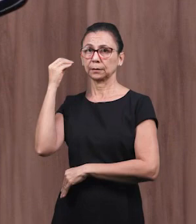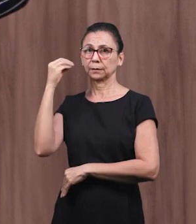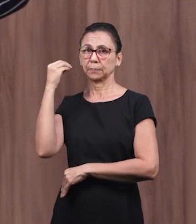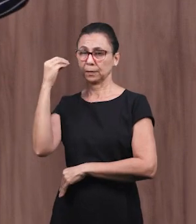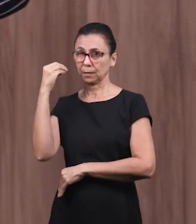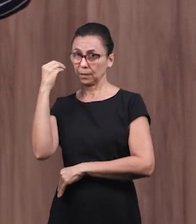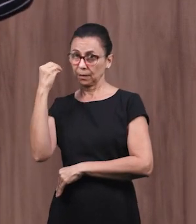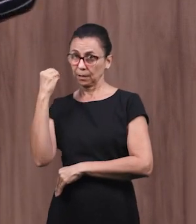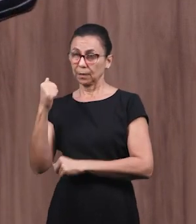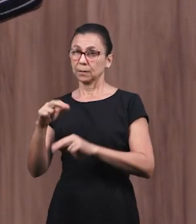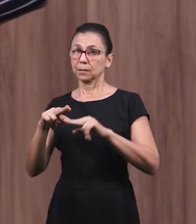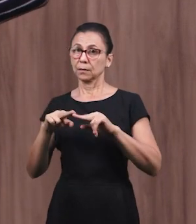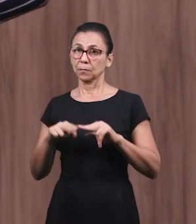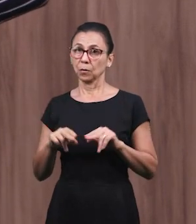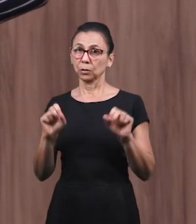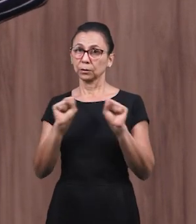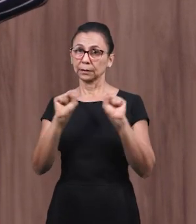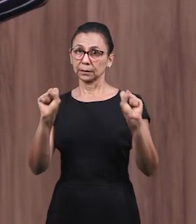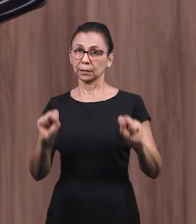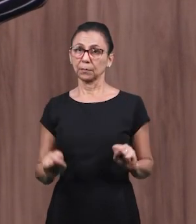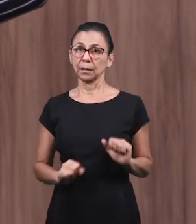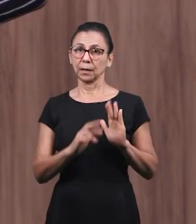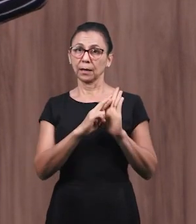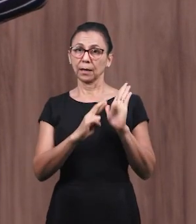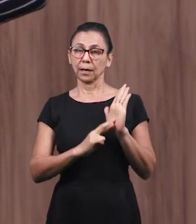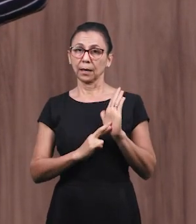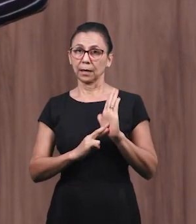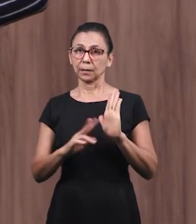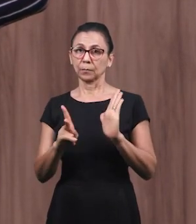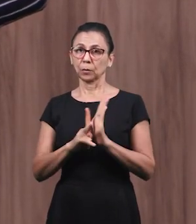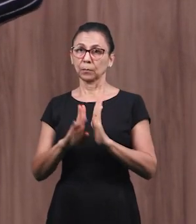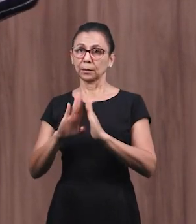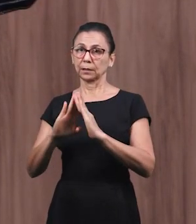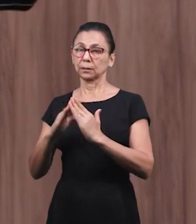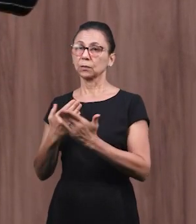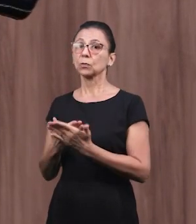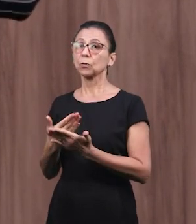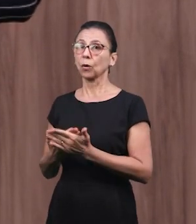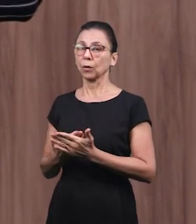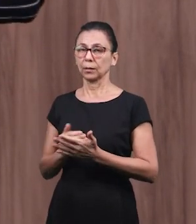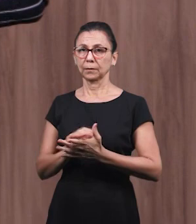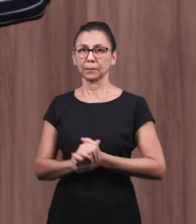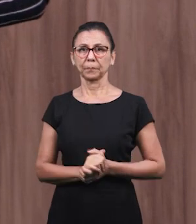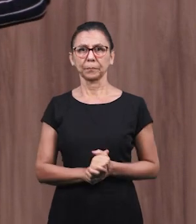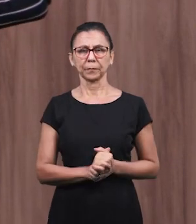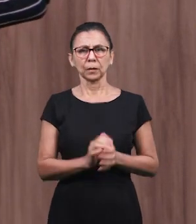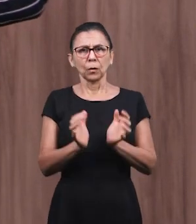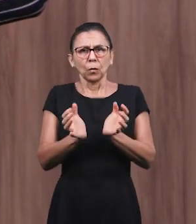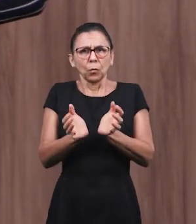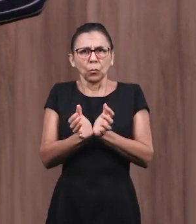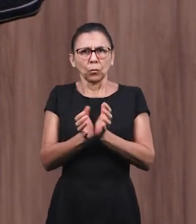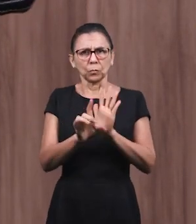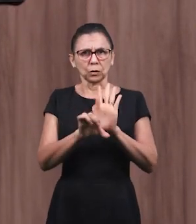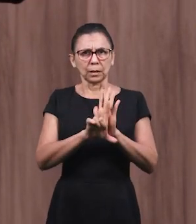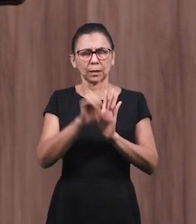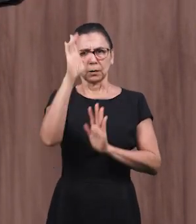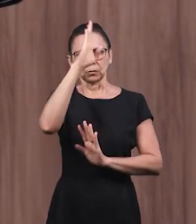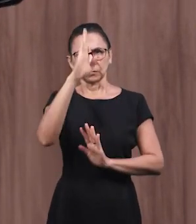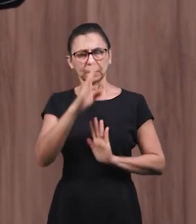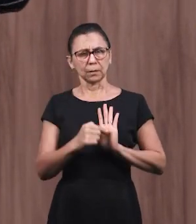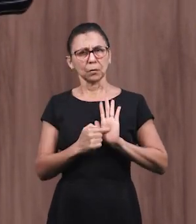conhecimentos e experiências de modo sistematizado pela escola. A legislação brasileira também estabelece